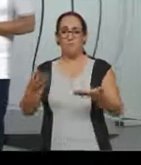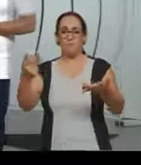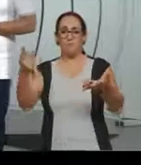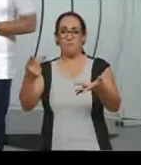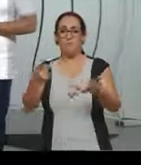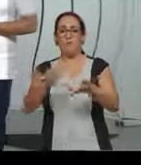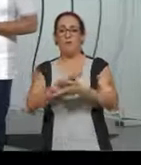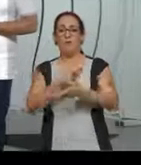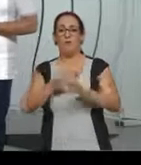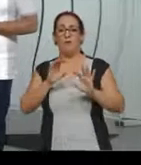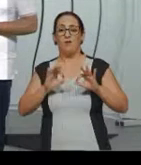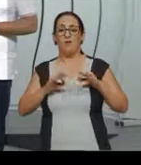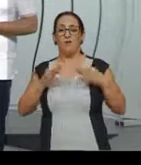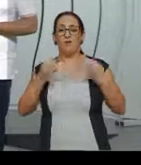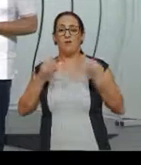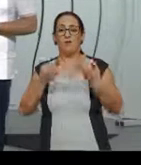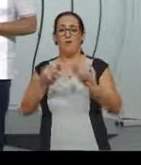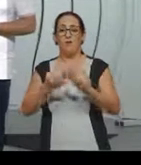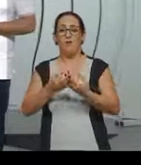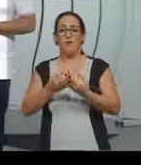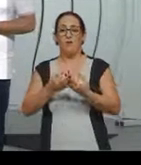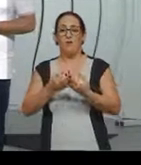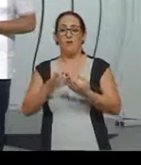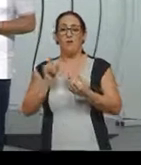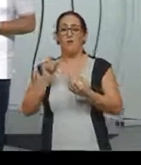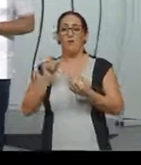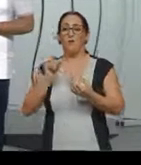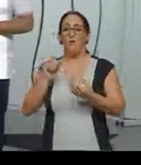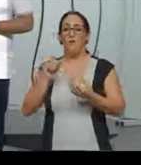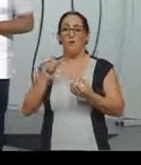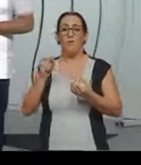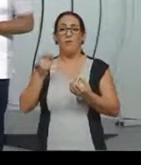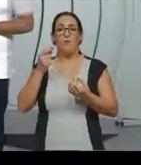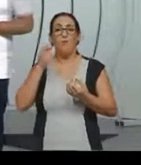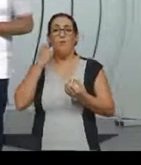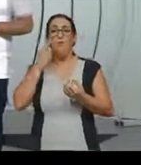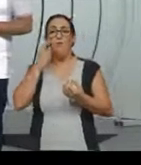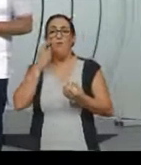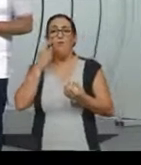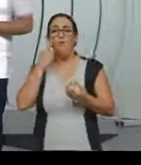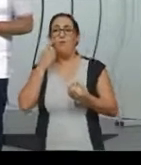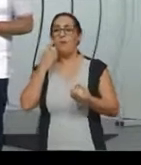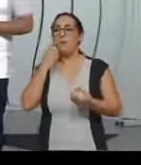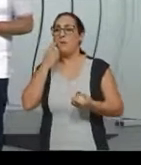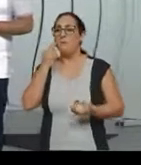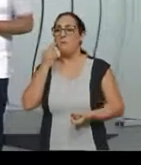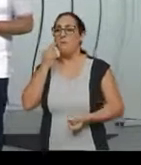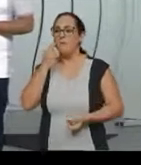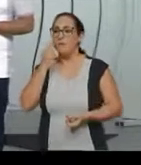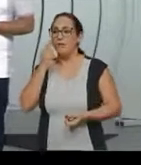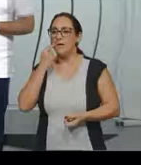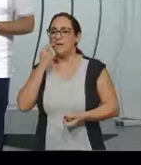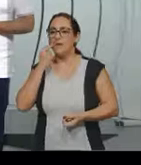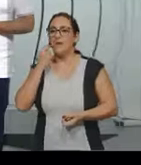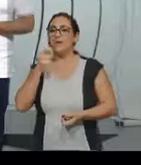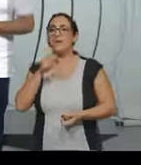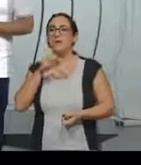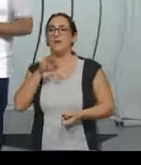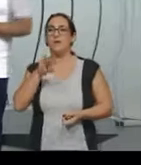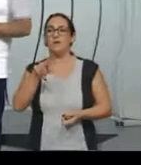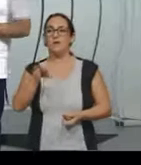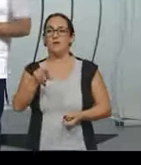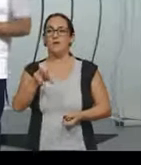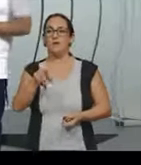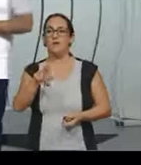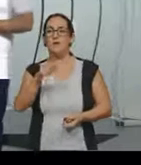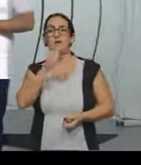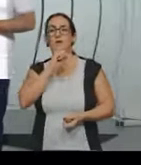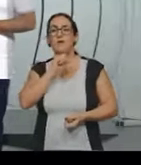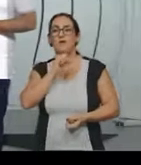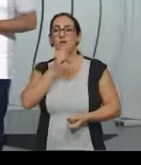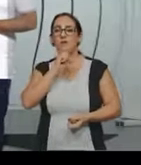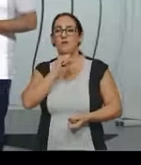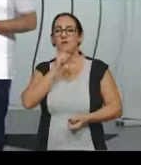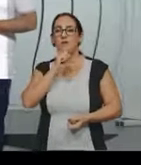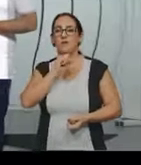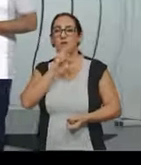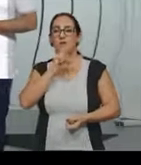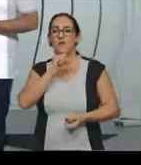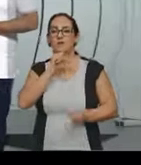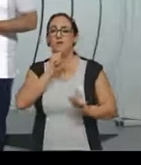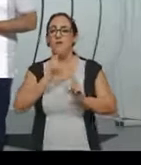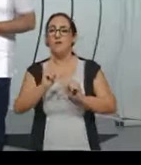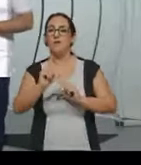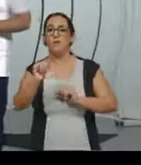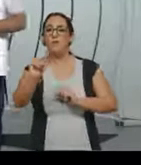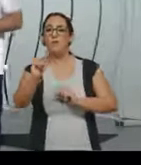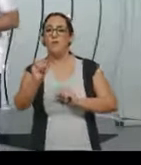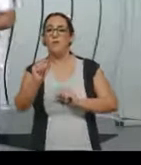uma família deixando, né? Vendo o pai daquela família e os irmãos mais velhos se deslocando para o sul em busca